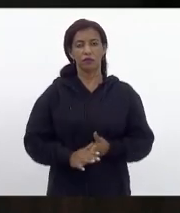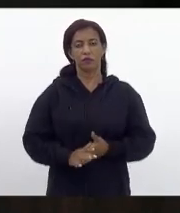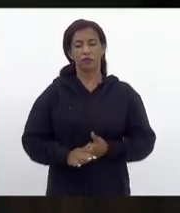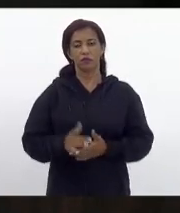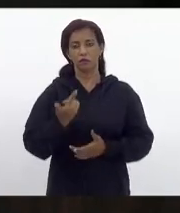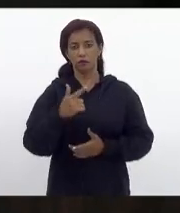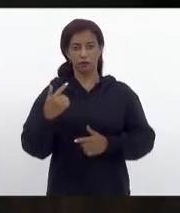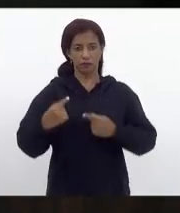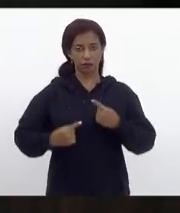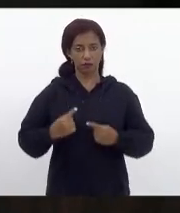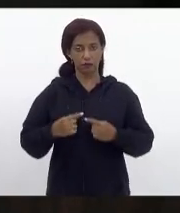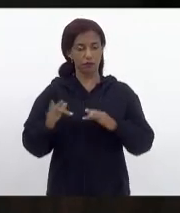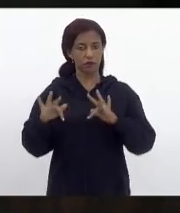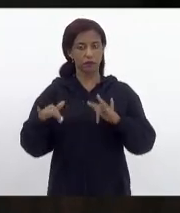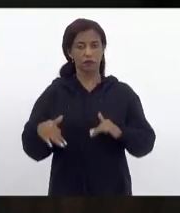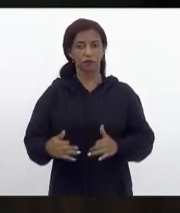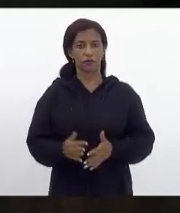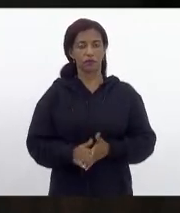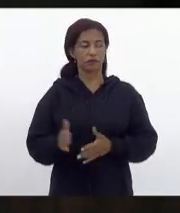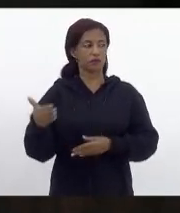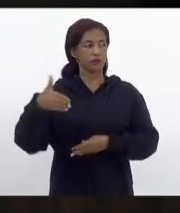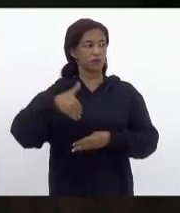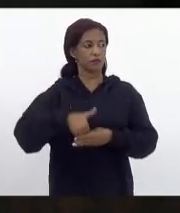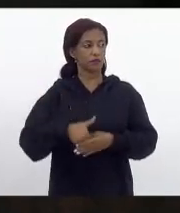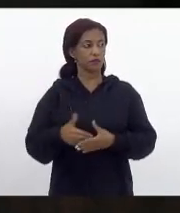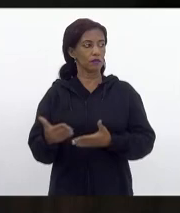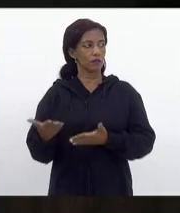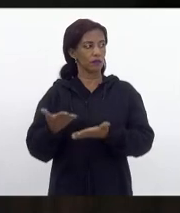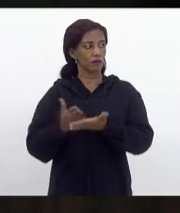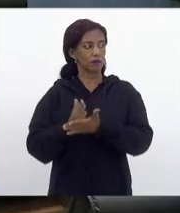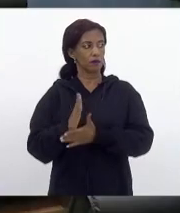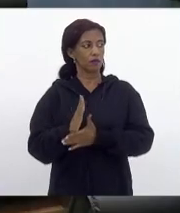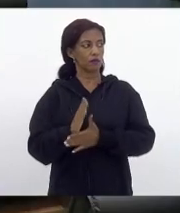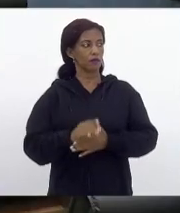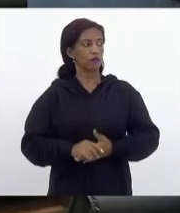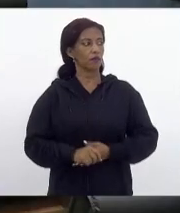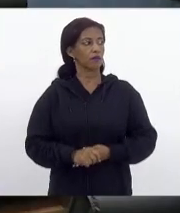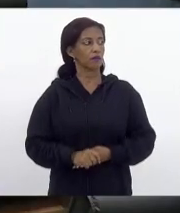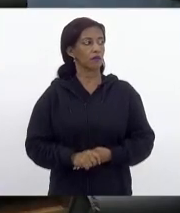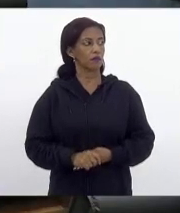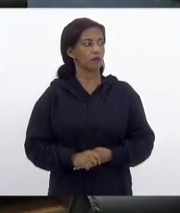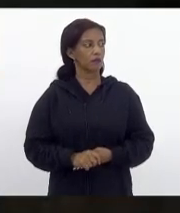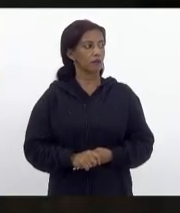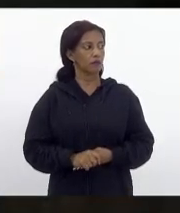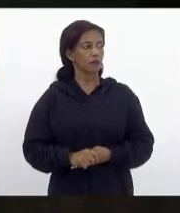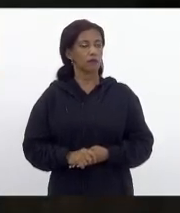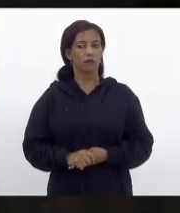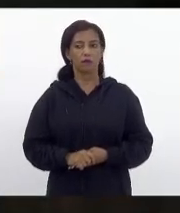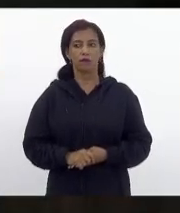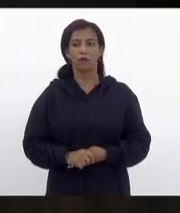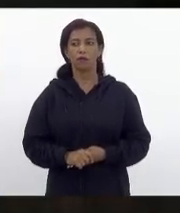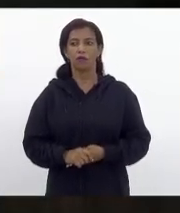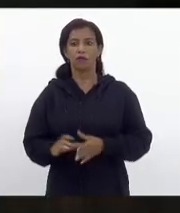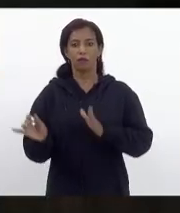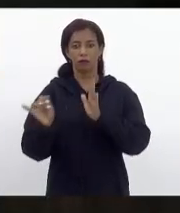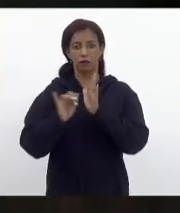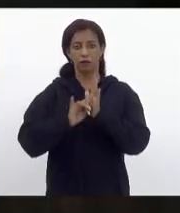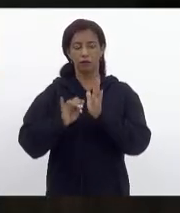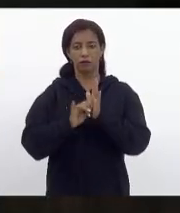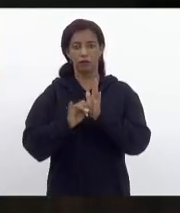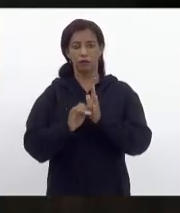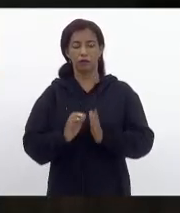Não havendo quem queira discutir, encerrada a discussão, em votação. Os senhores que aprovam, permaneçam como estão. Aprovado, vai a publicação.